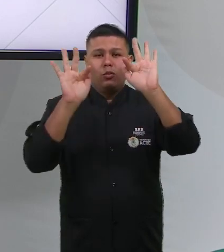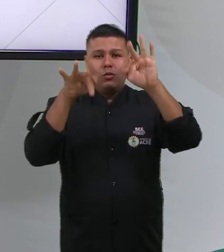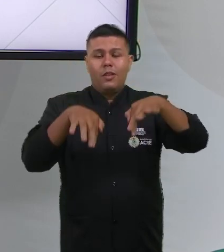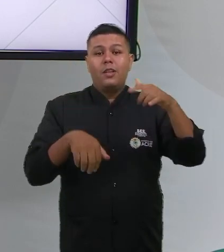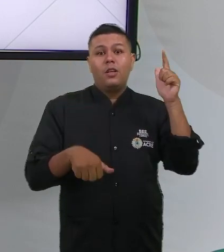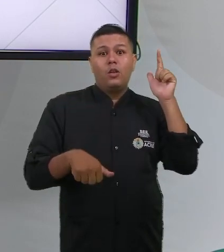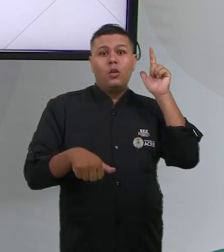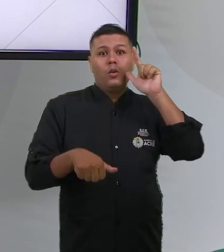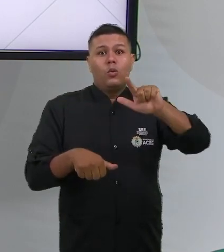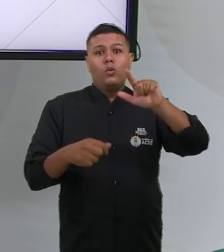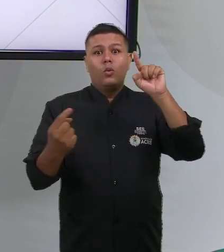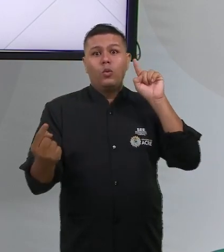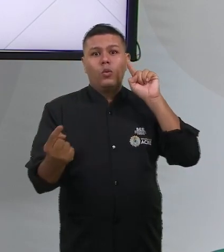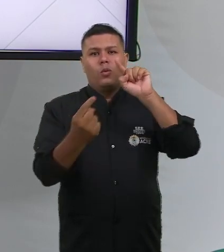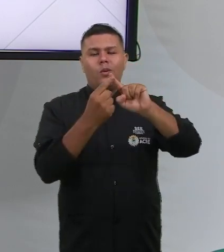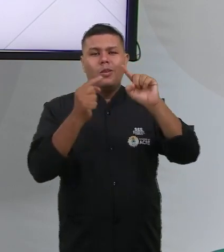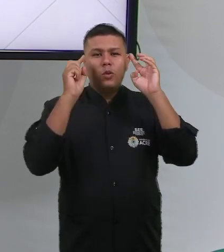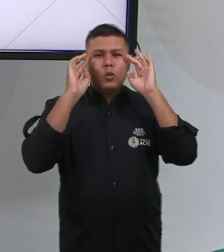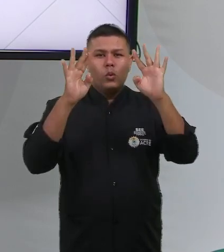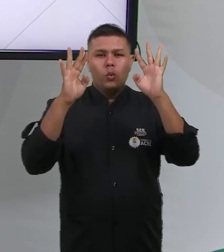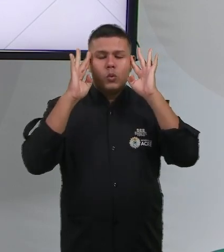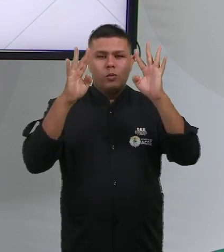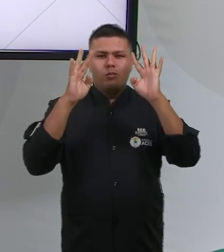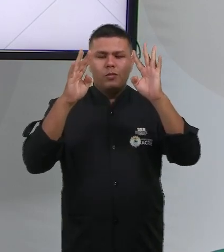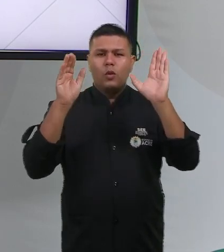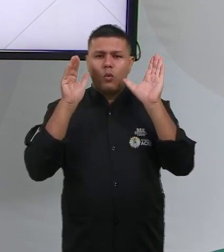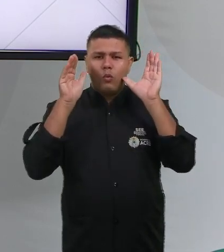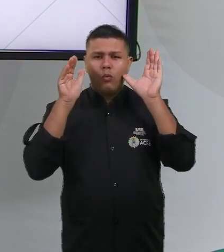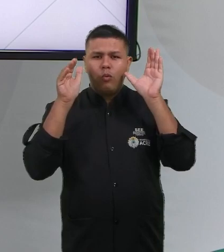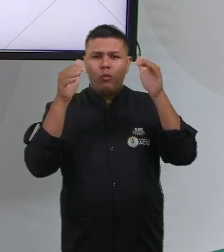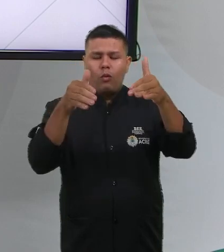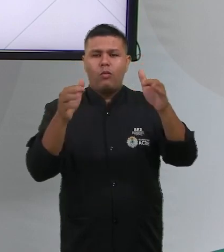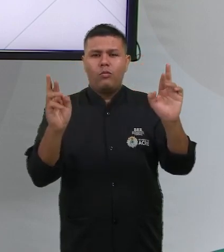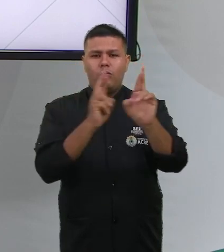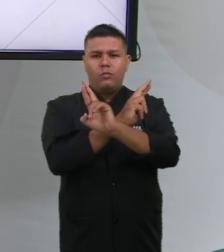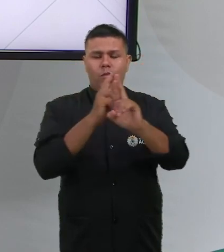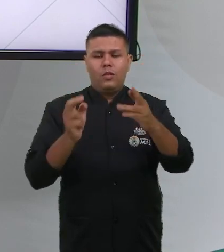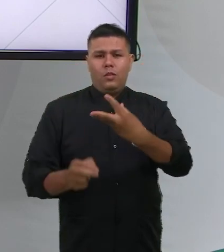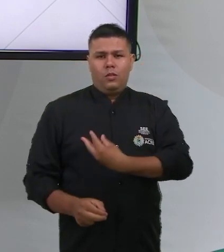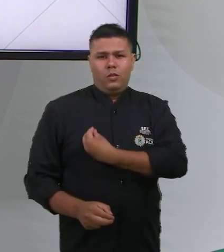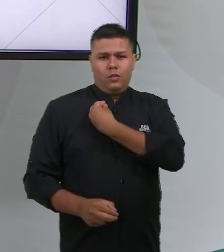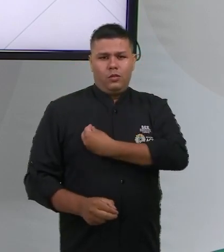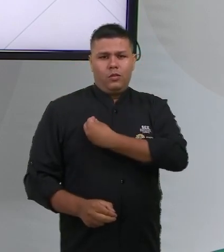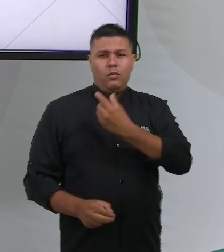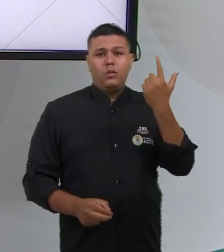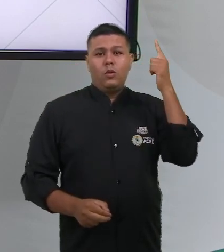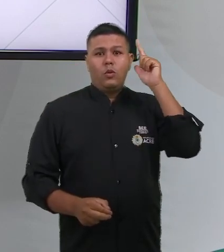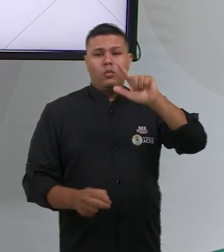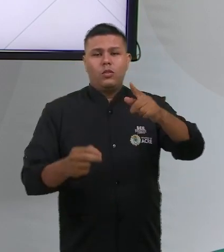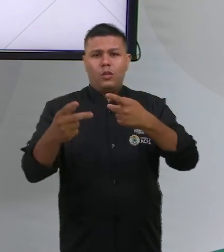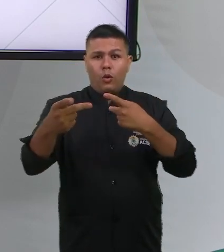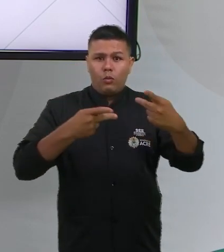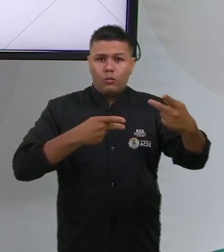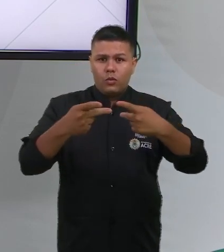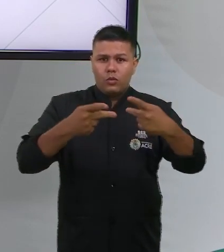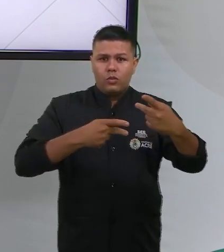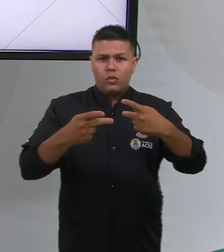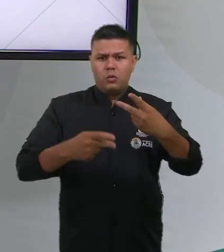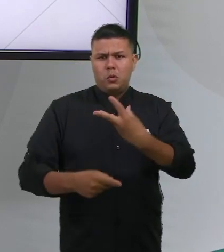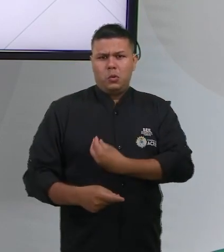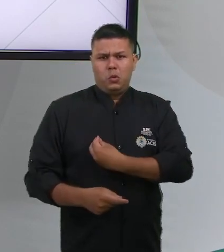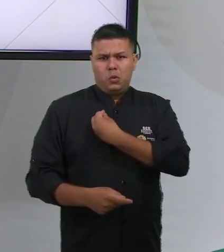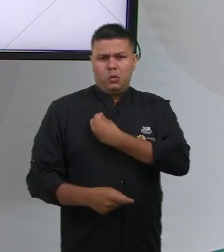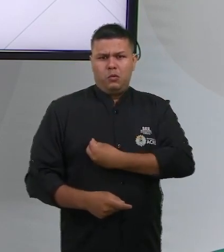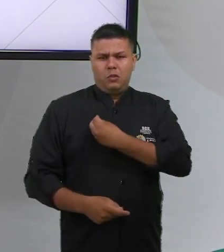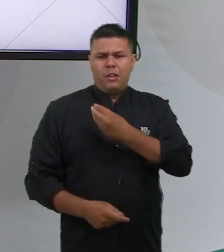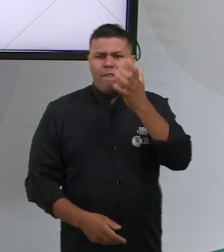sonho. Então, isso traduzindo para a sua vida, estudante, quer dizer que para alcançar o seu projeto de vida, muitas vezes não vai ser fácil,